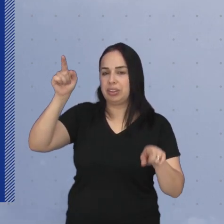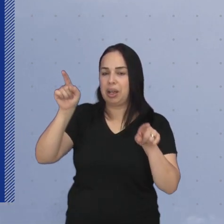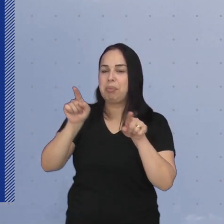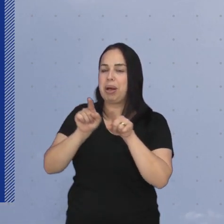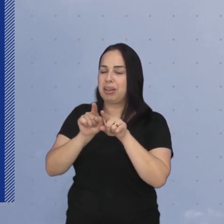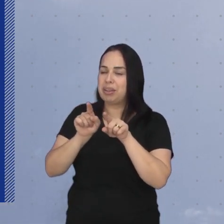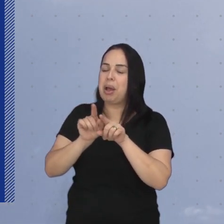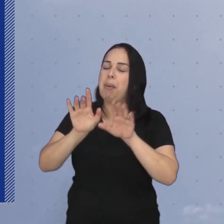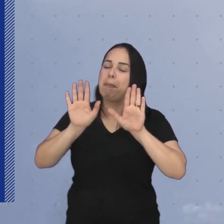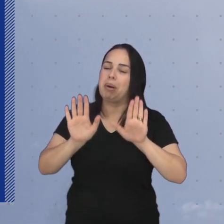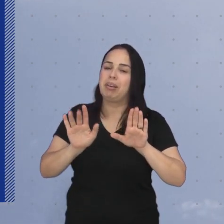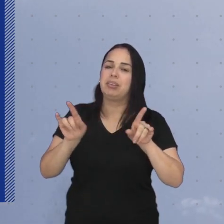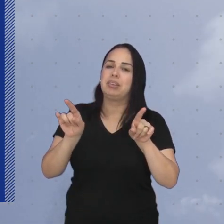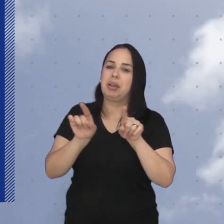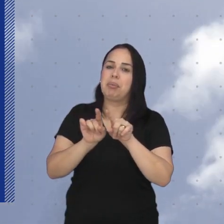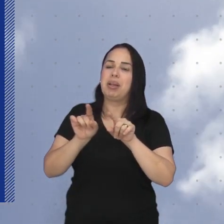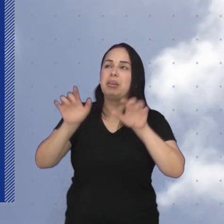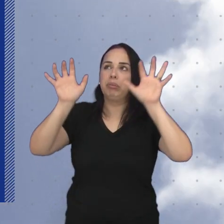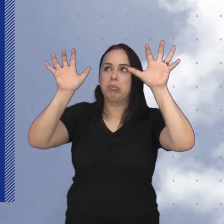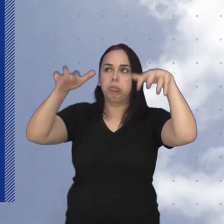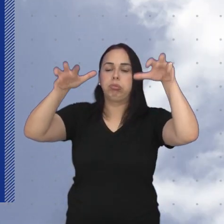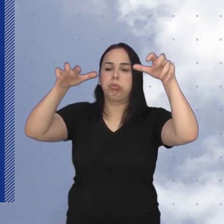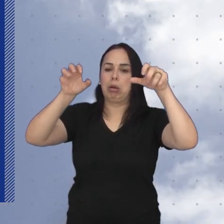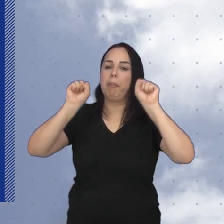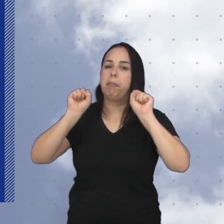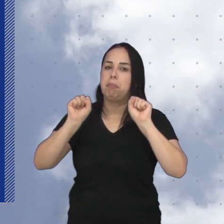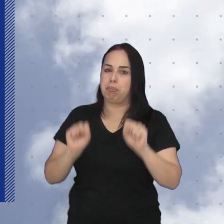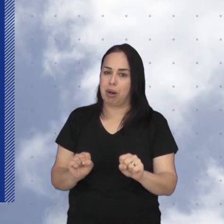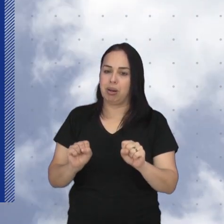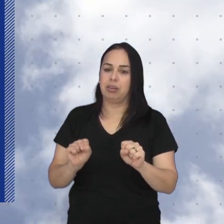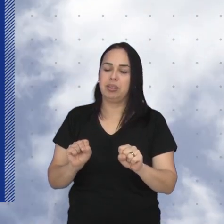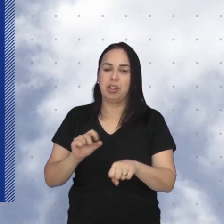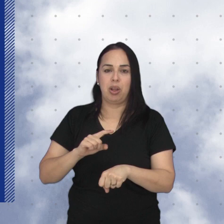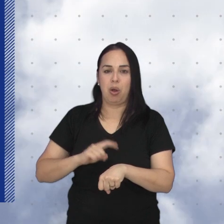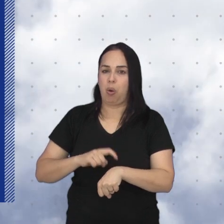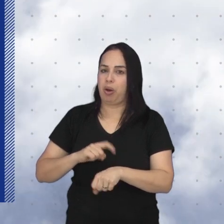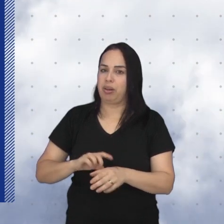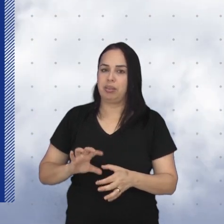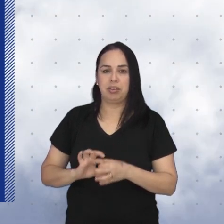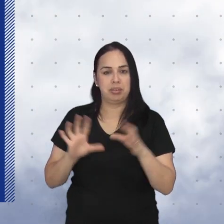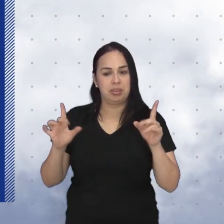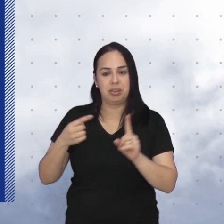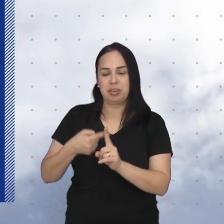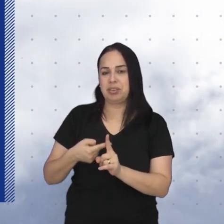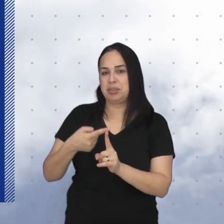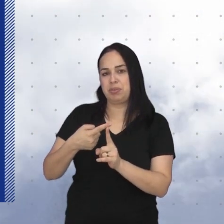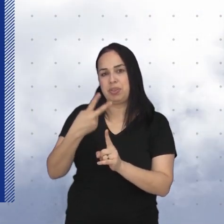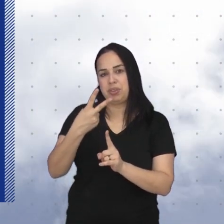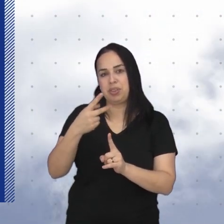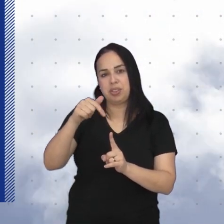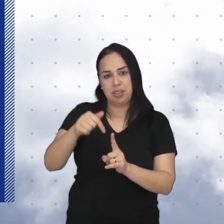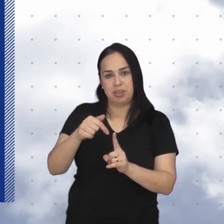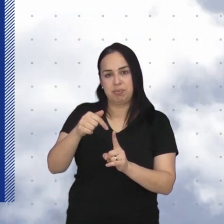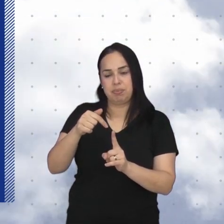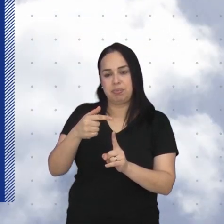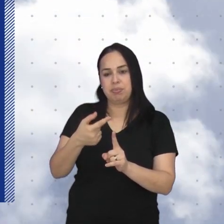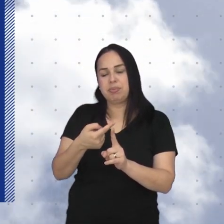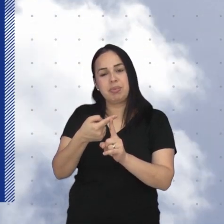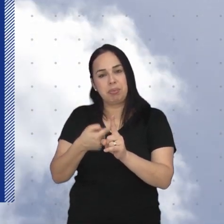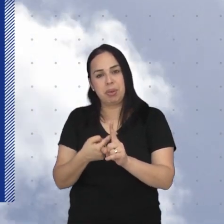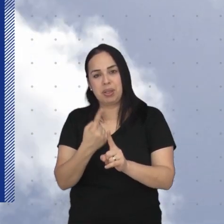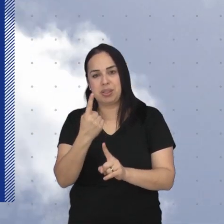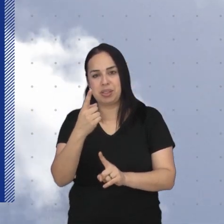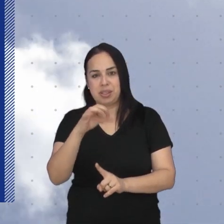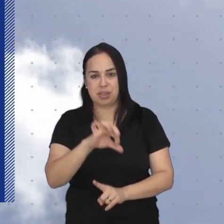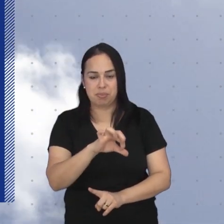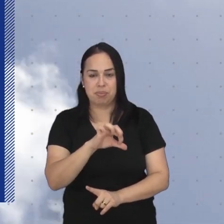alguns momentos do dia, mas também são esperadas pancadas de chuva a qualquer momento. A temperatura máxima fica em 27